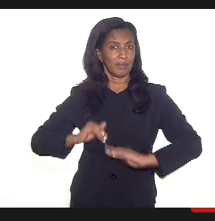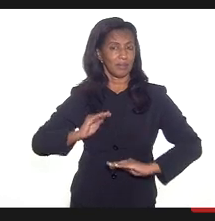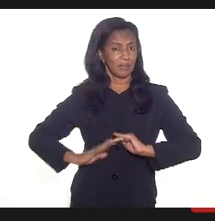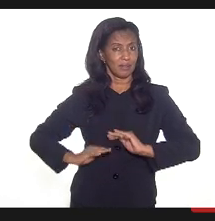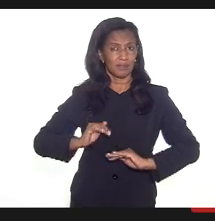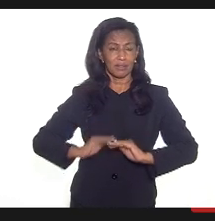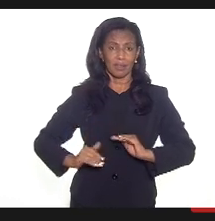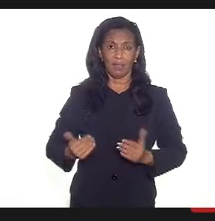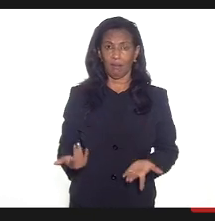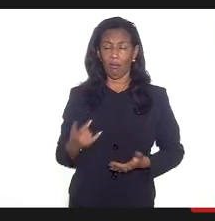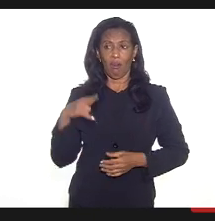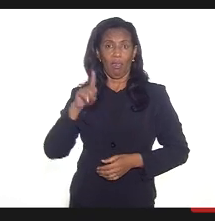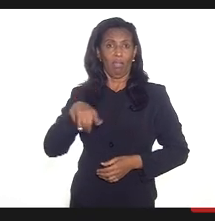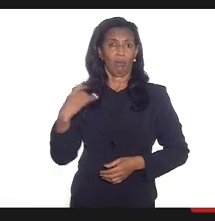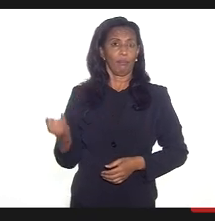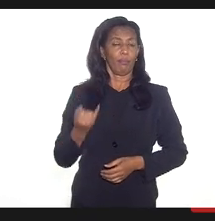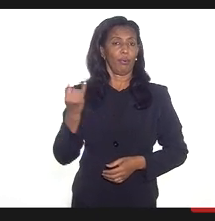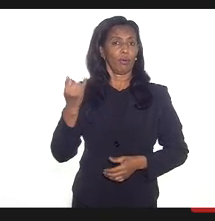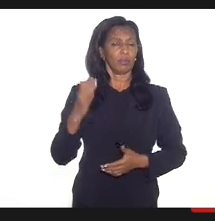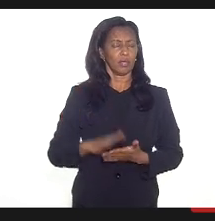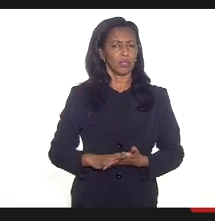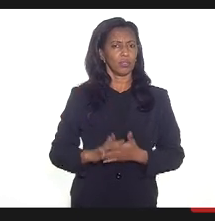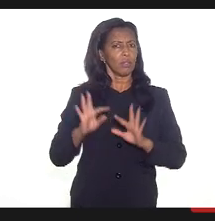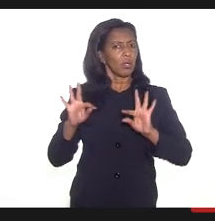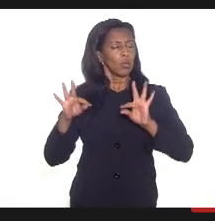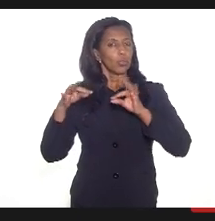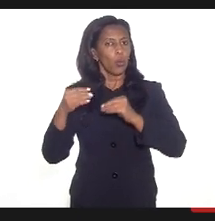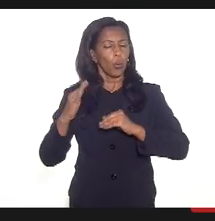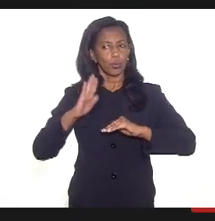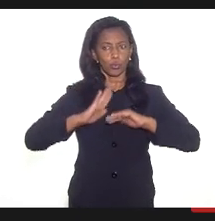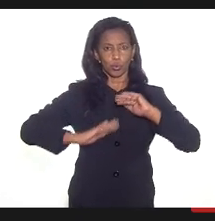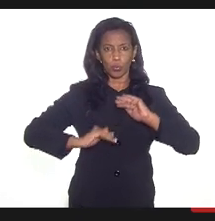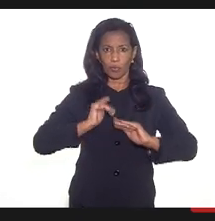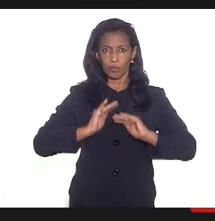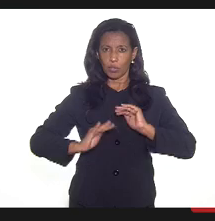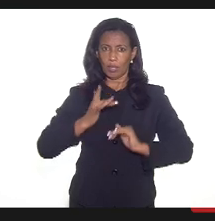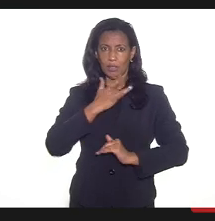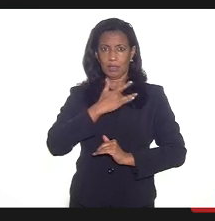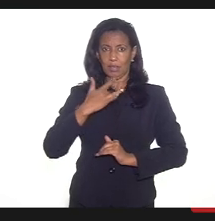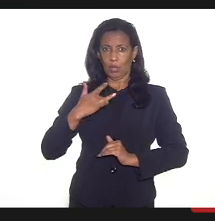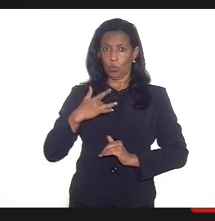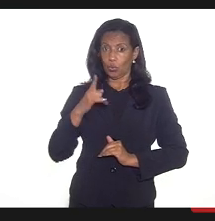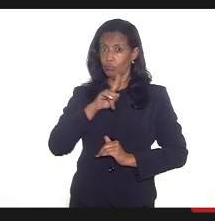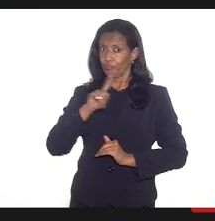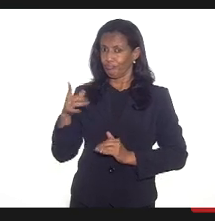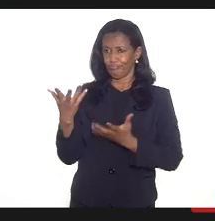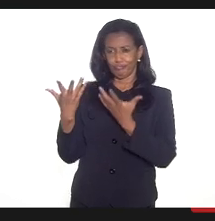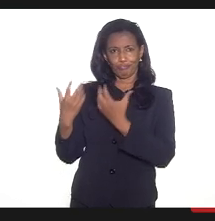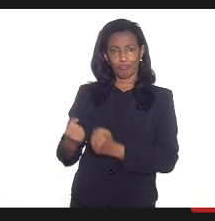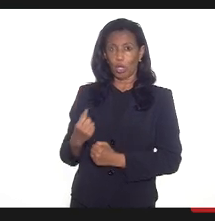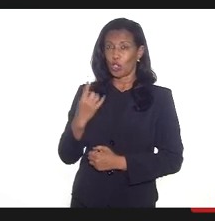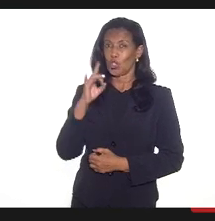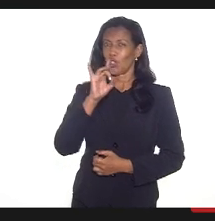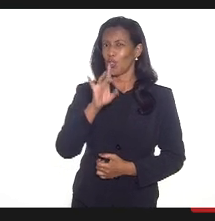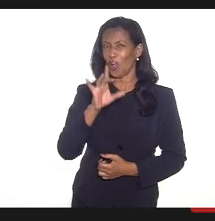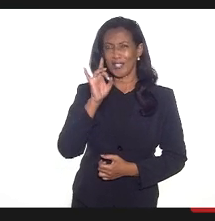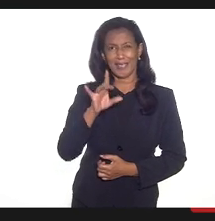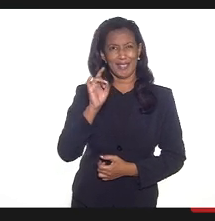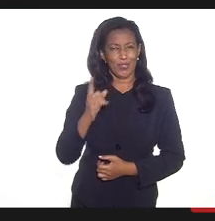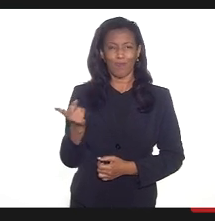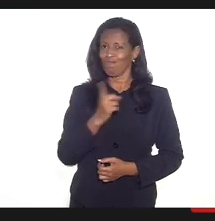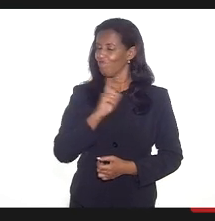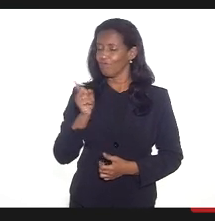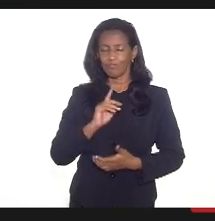capacitação, é importante, mas todos os profissionais de saúde não atendem sozinhos, a maioria